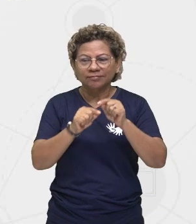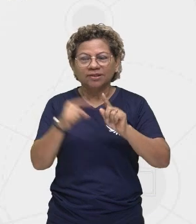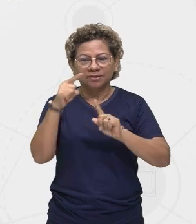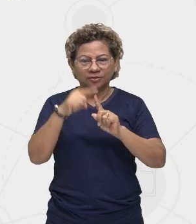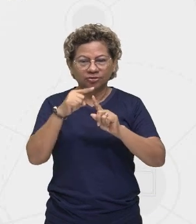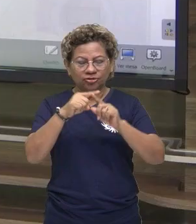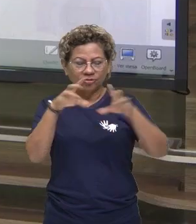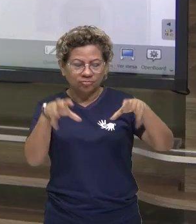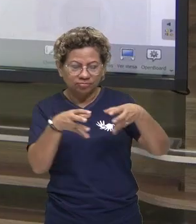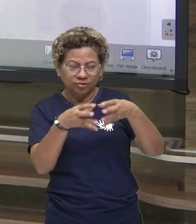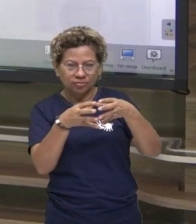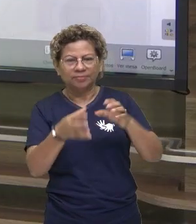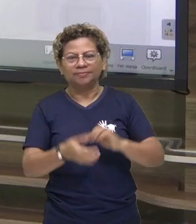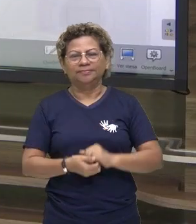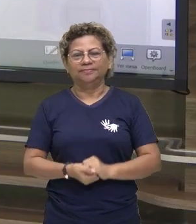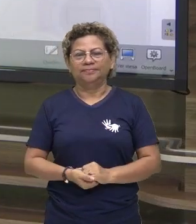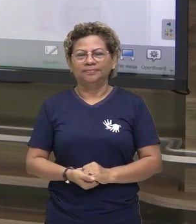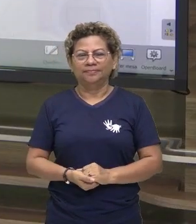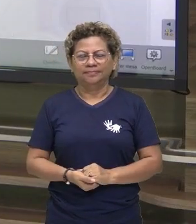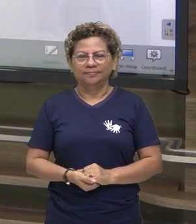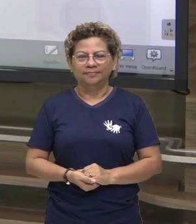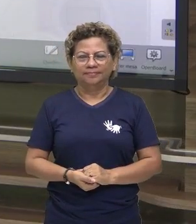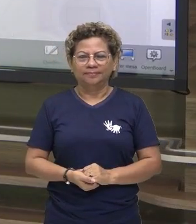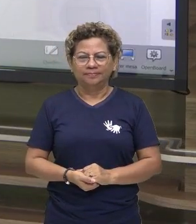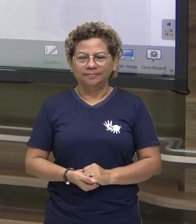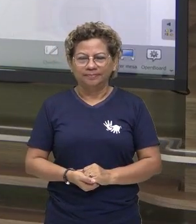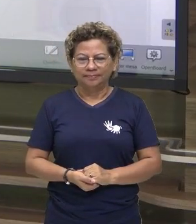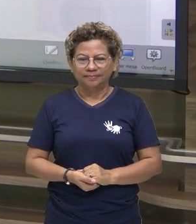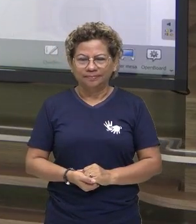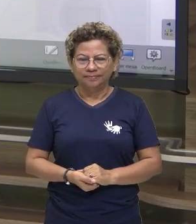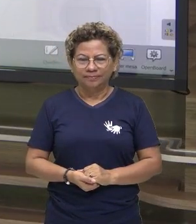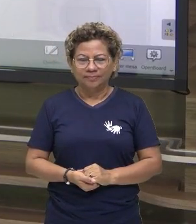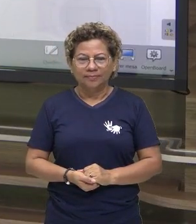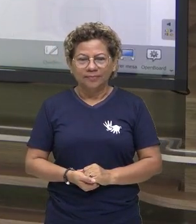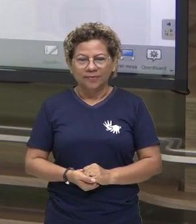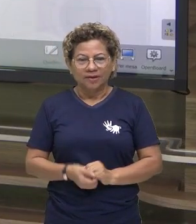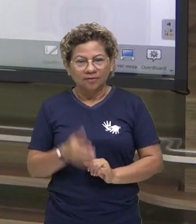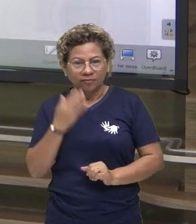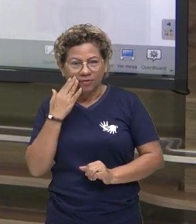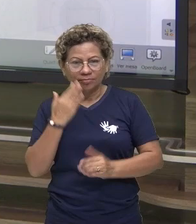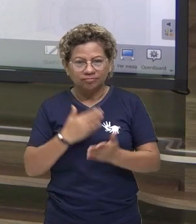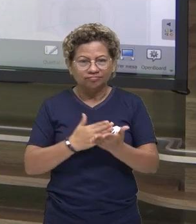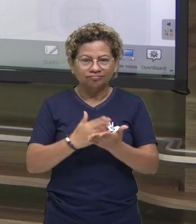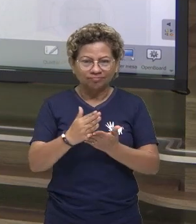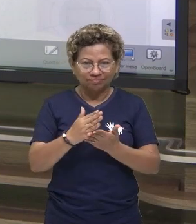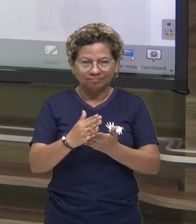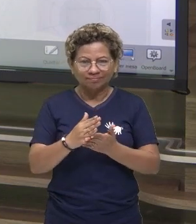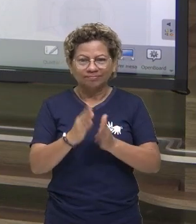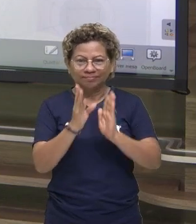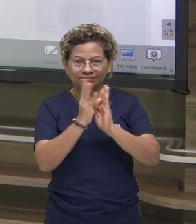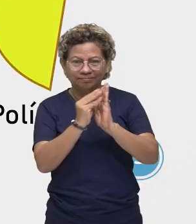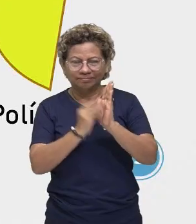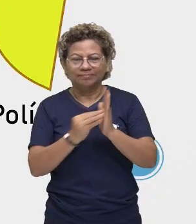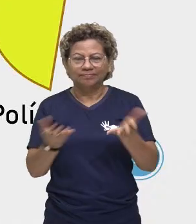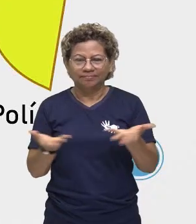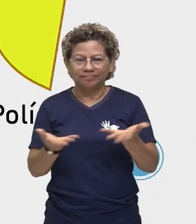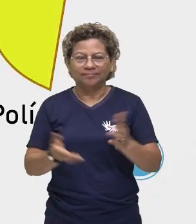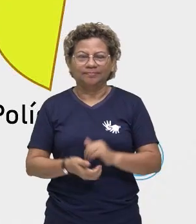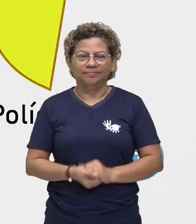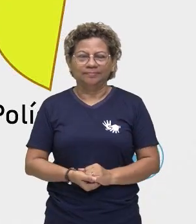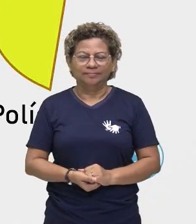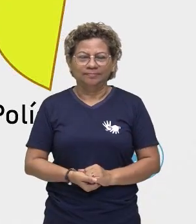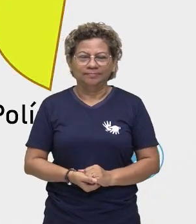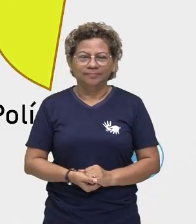classificação. Perfeito? Muito bem. Então vamos dar início aí ao nosso conteúdo da aula de hoje.